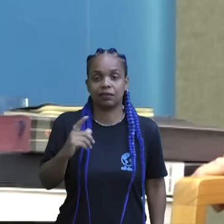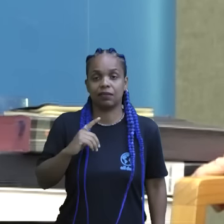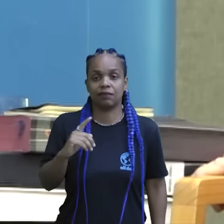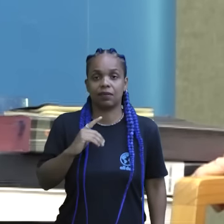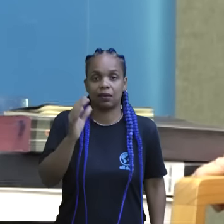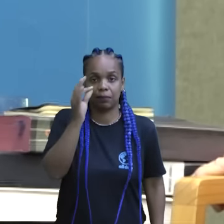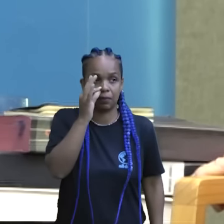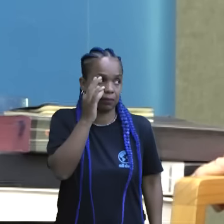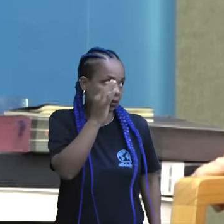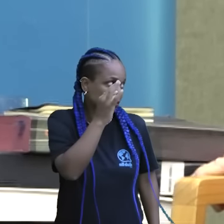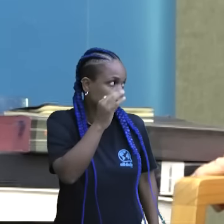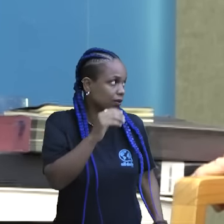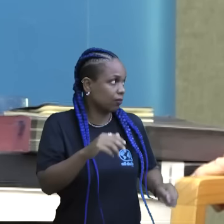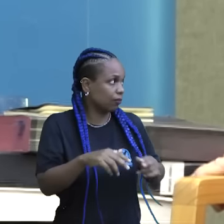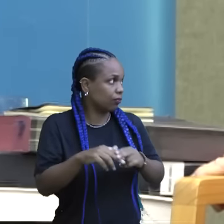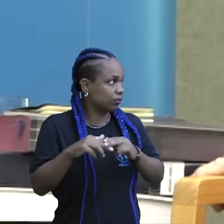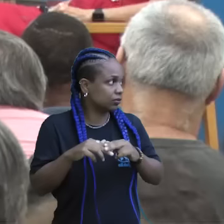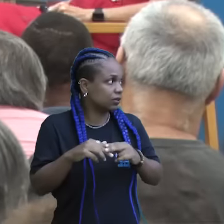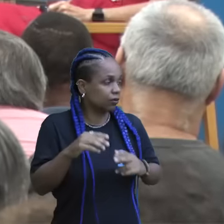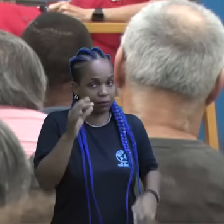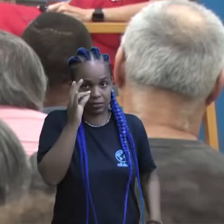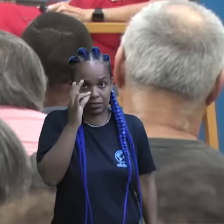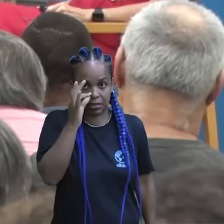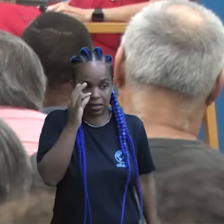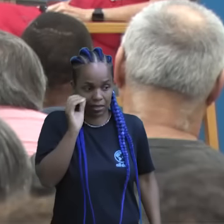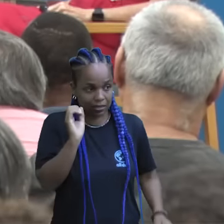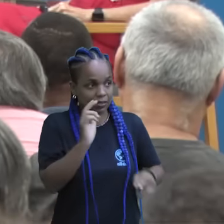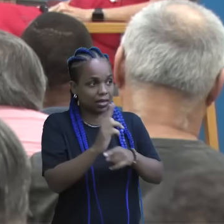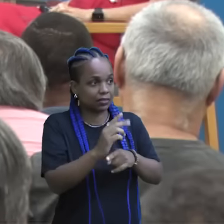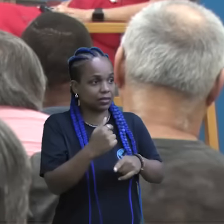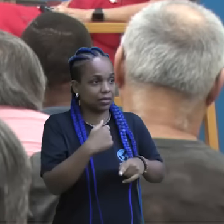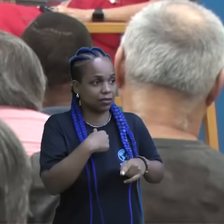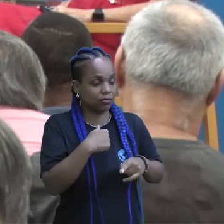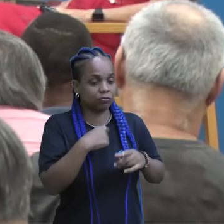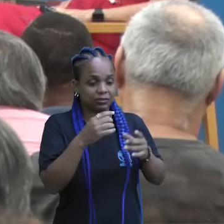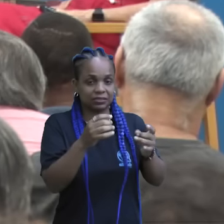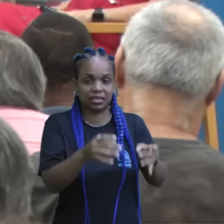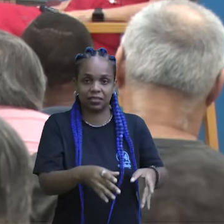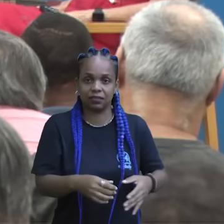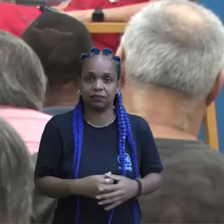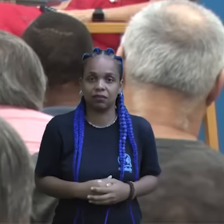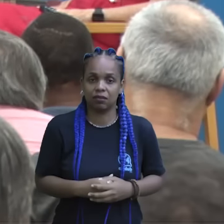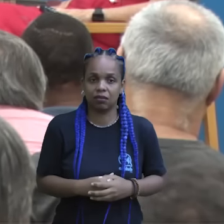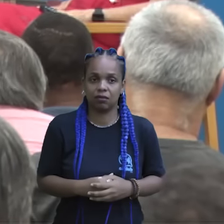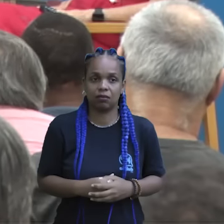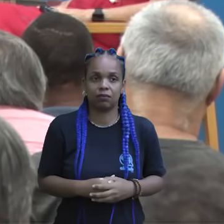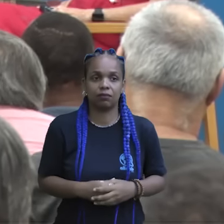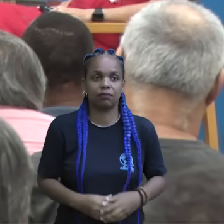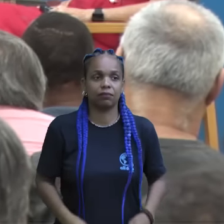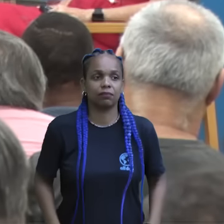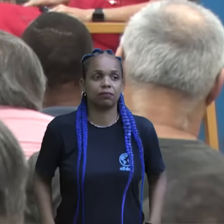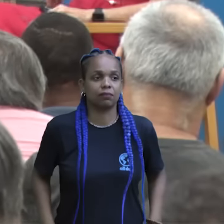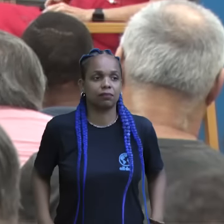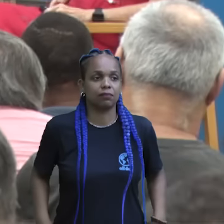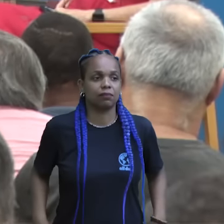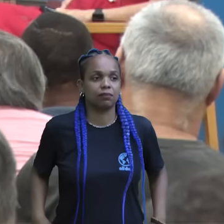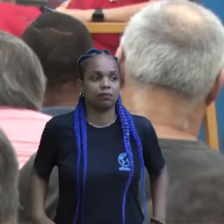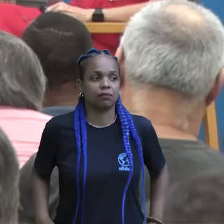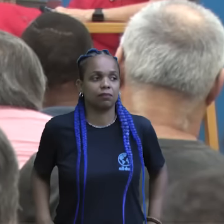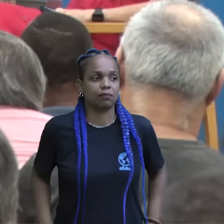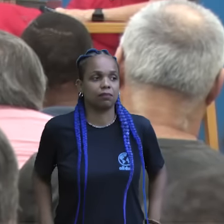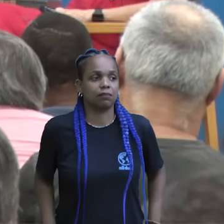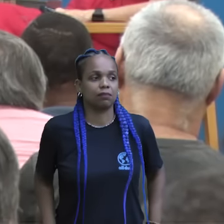dela. E mais, eu queria destacar, eu falo isso porque Conceição sabe, todo mundo sabe, porque também era